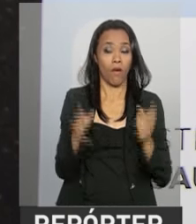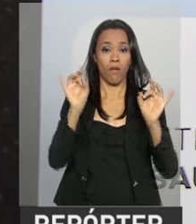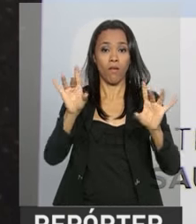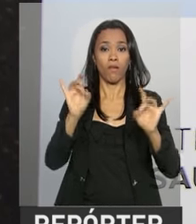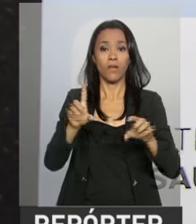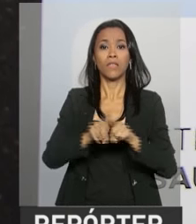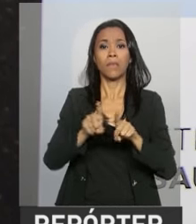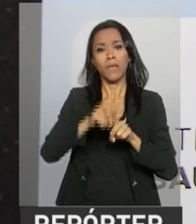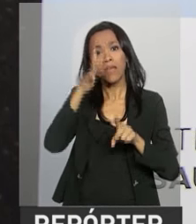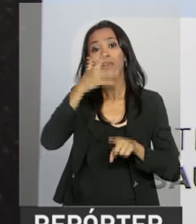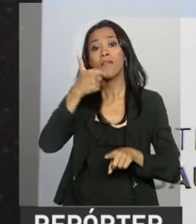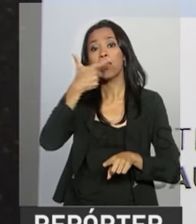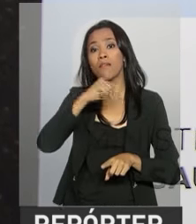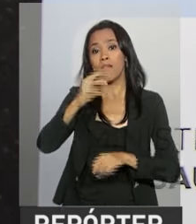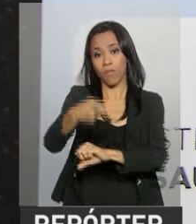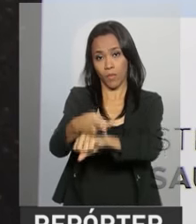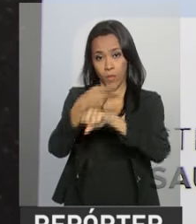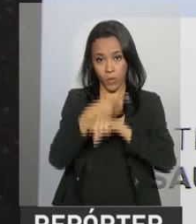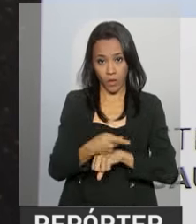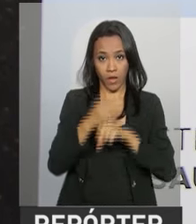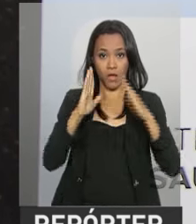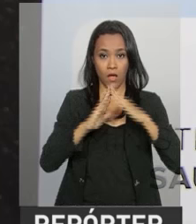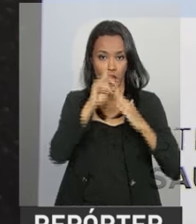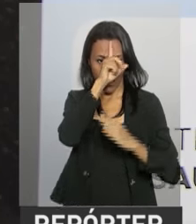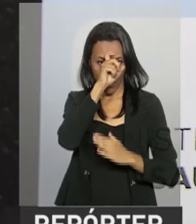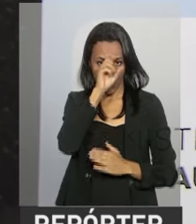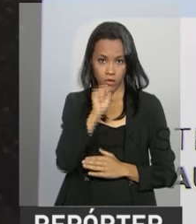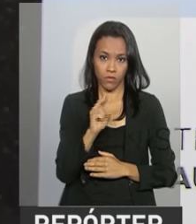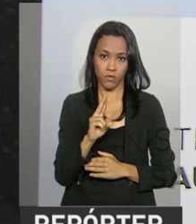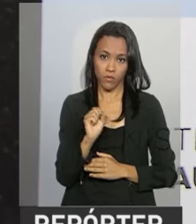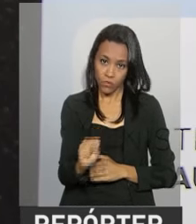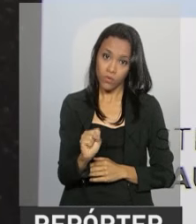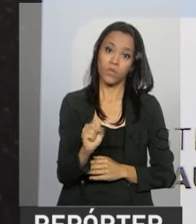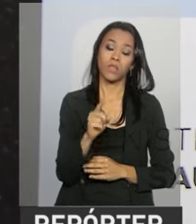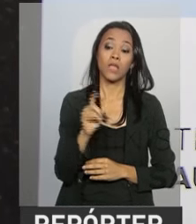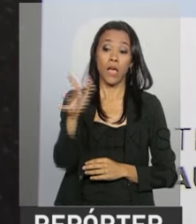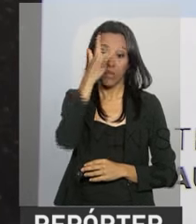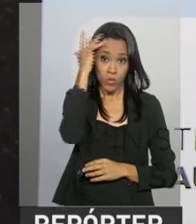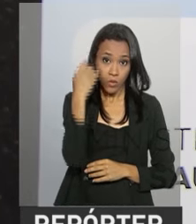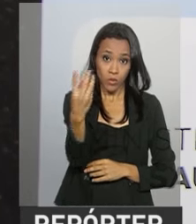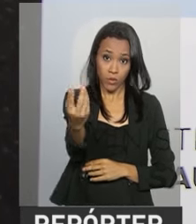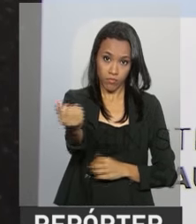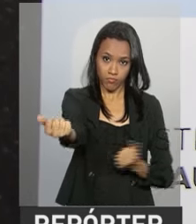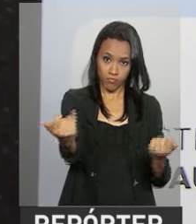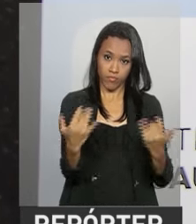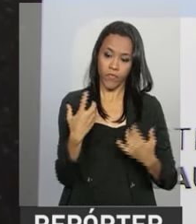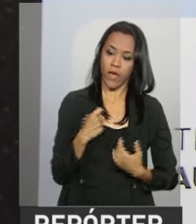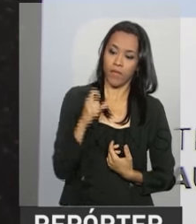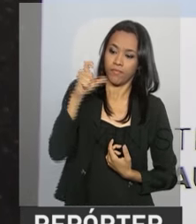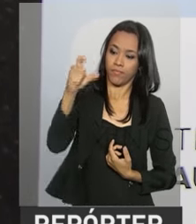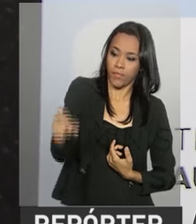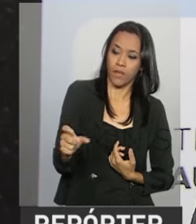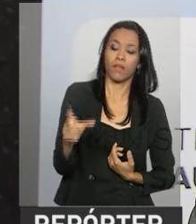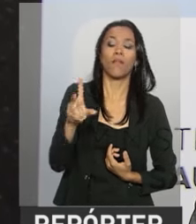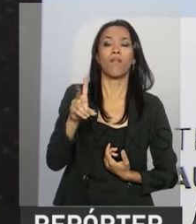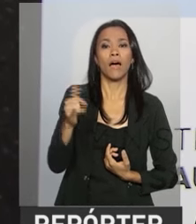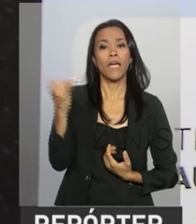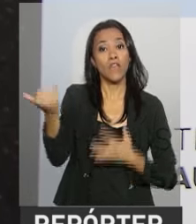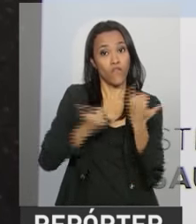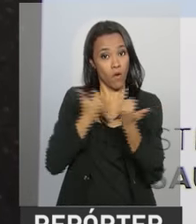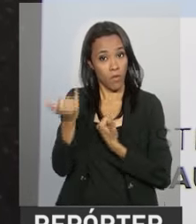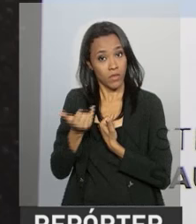do serviços cada serviço de saúde lançado para o cidadão o cidadão receberá a informação desse serviço e avaliará o